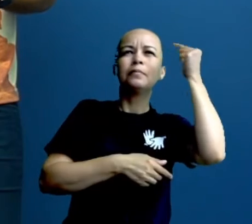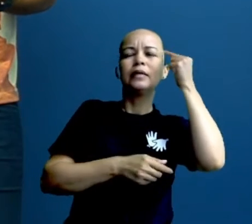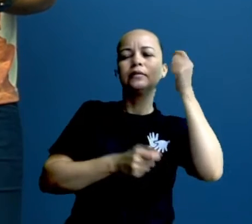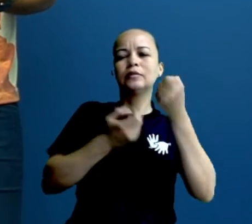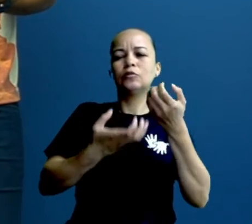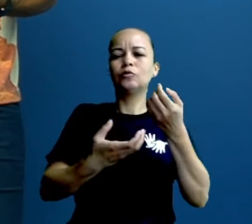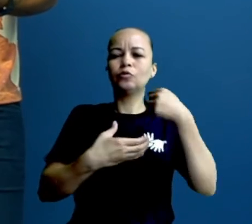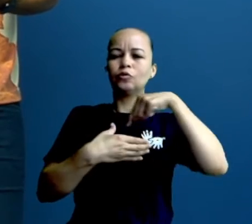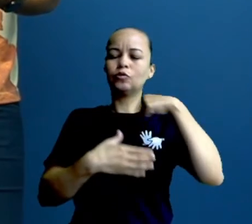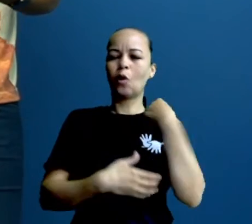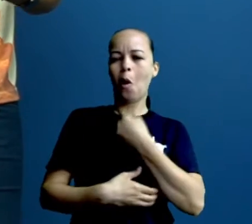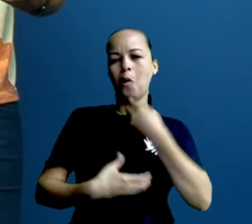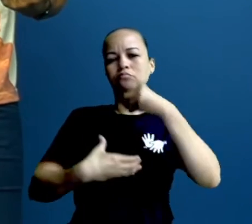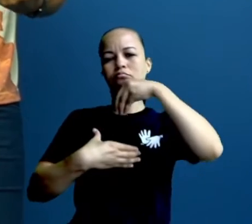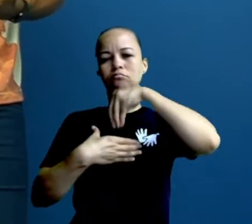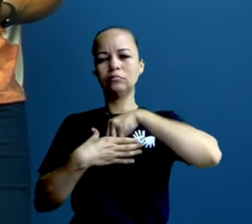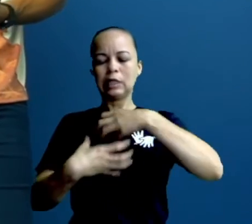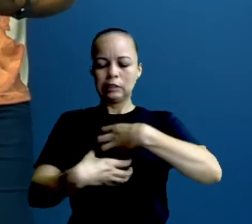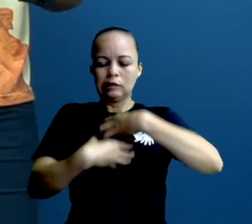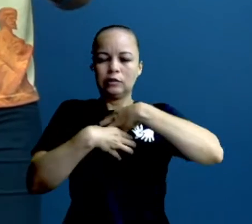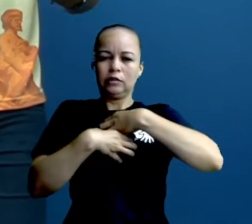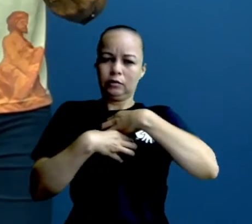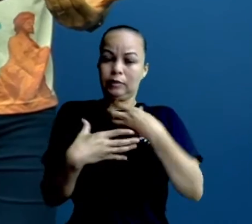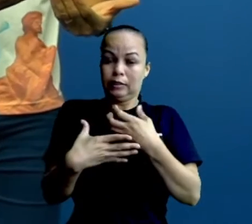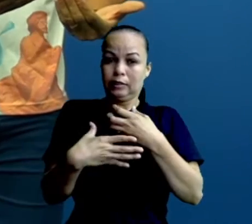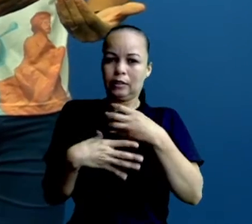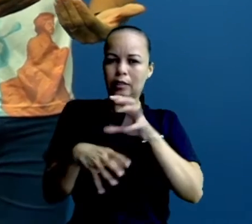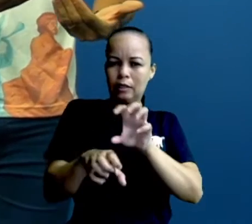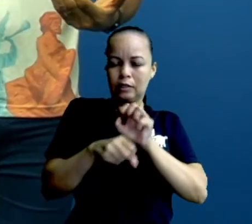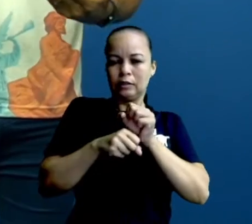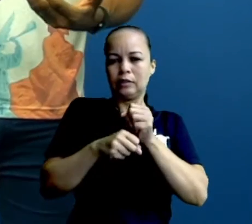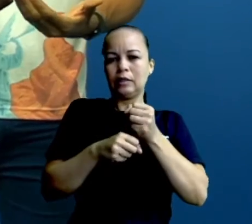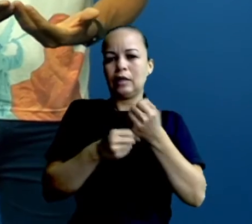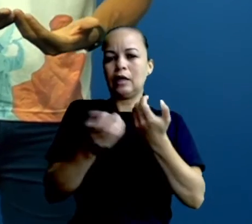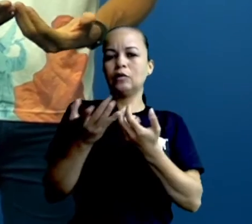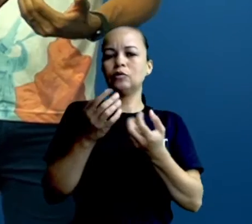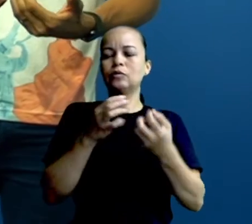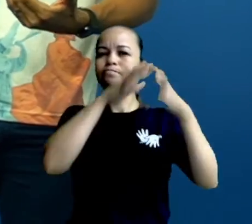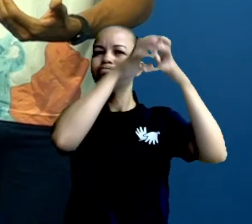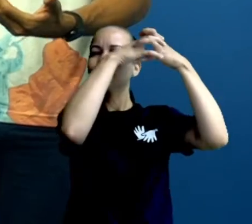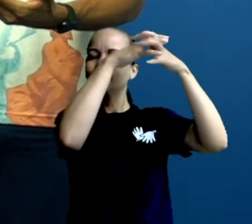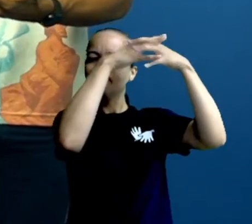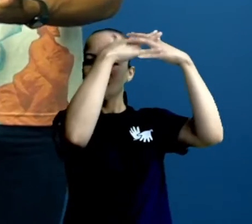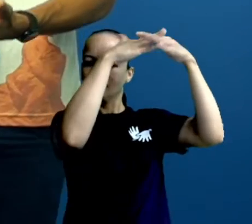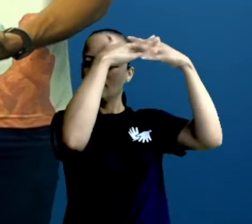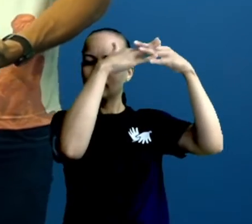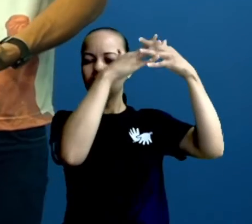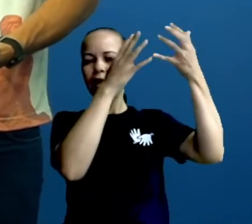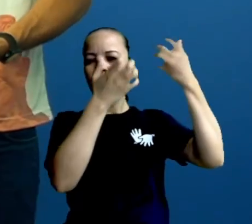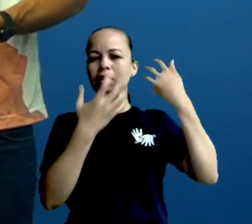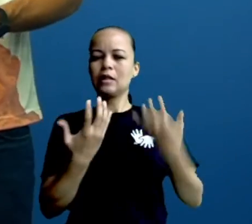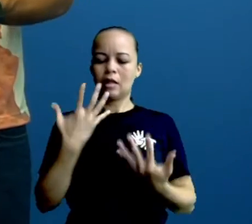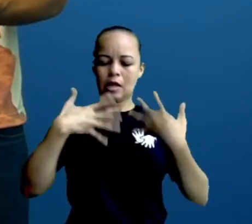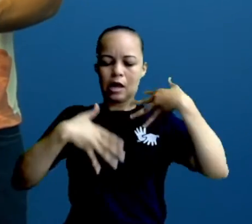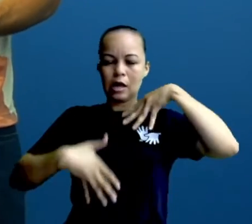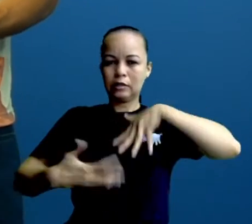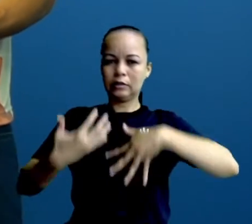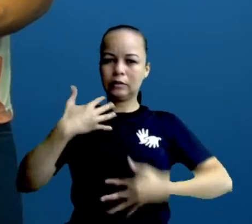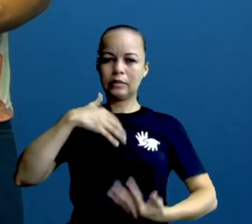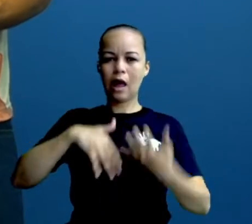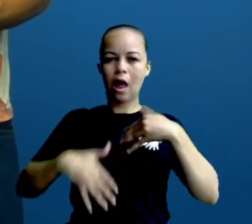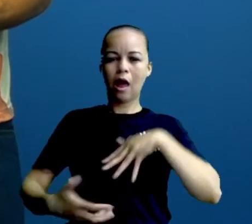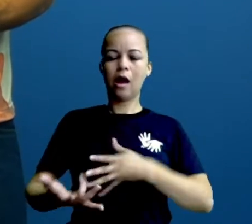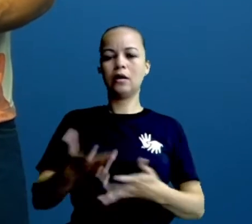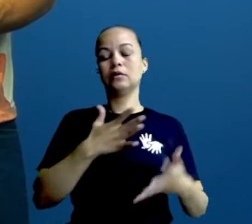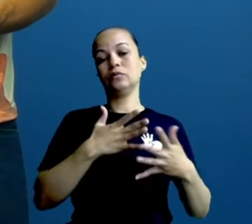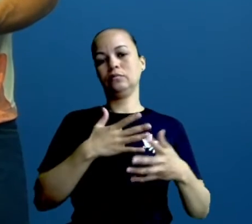nossos sentimentos. Portanto, se essas drogas elas têm atração para atuar no nosso cérebro, no nosso sistema nervoso central,